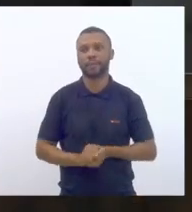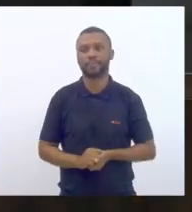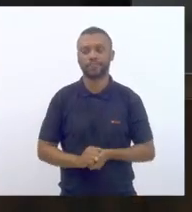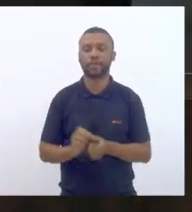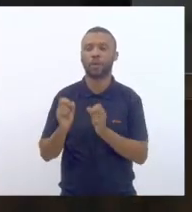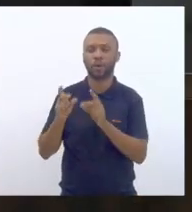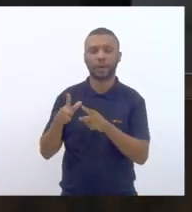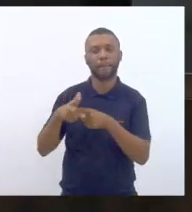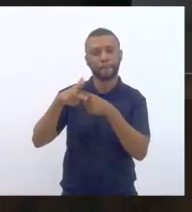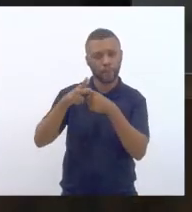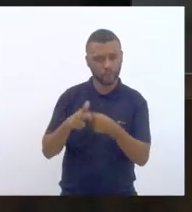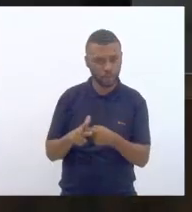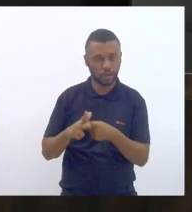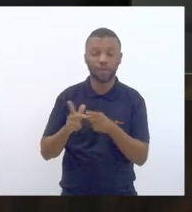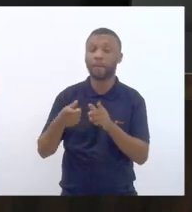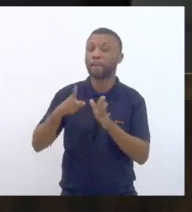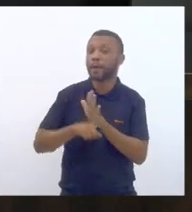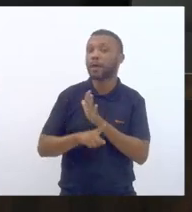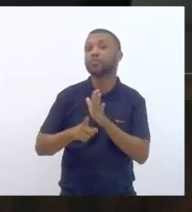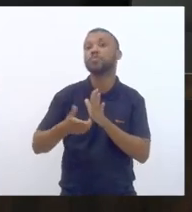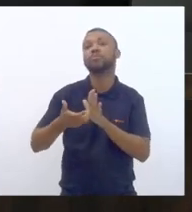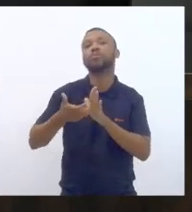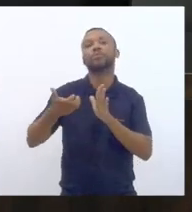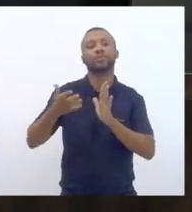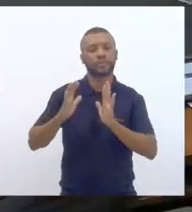manutenção, salvo destaques.